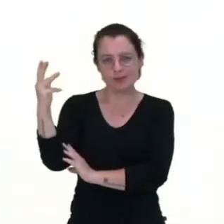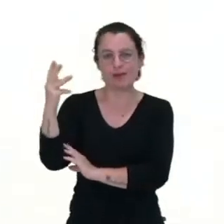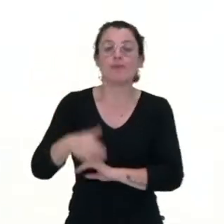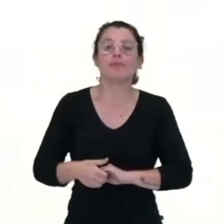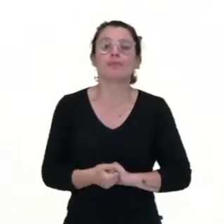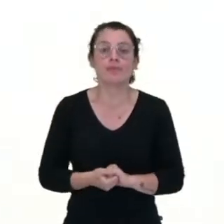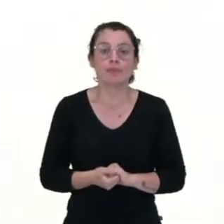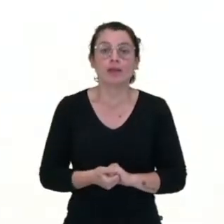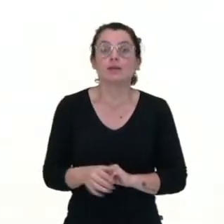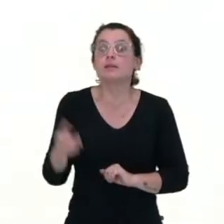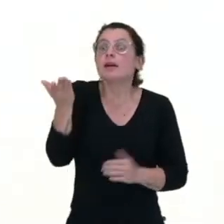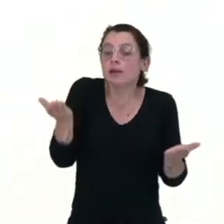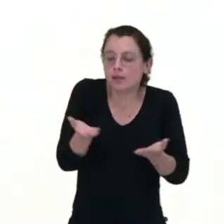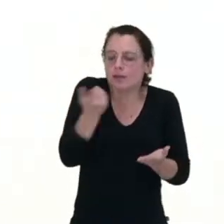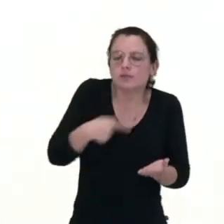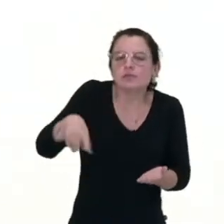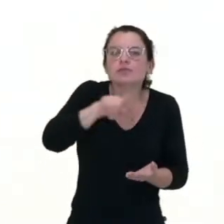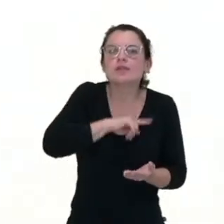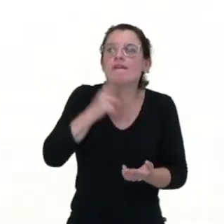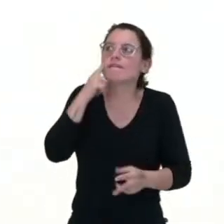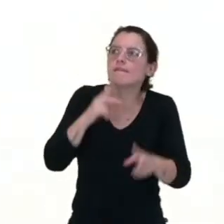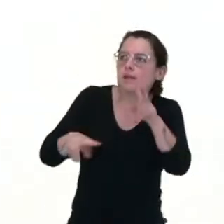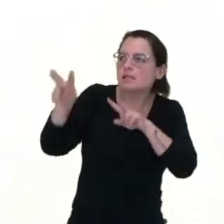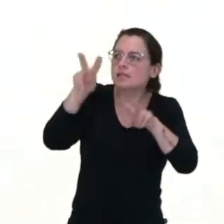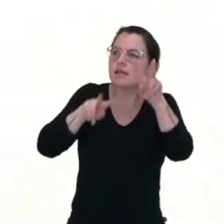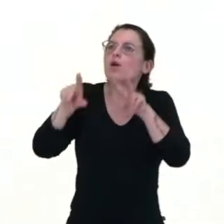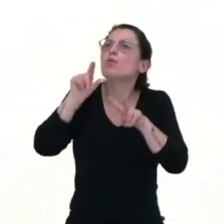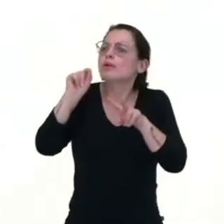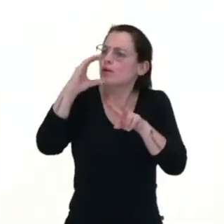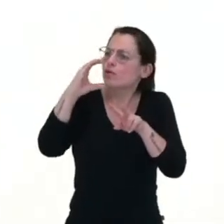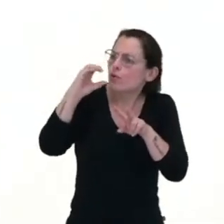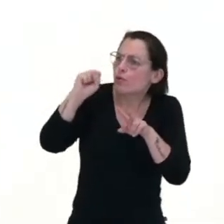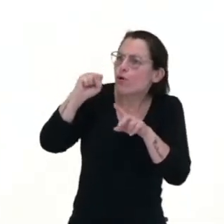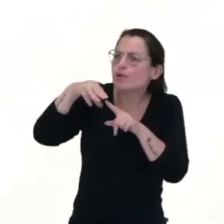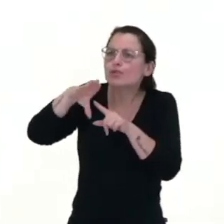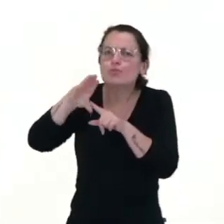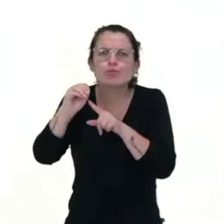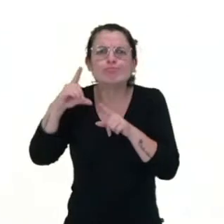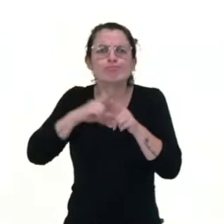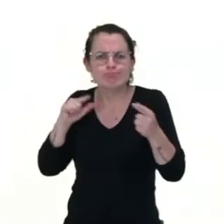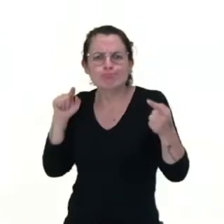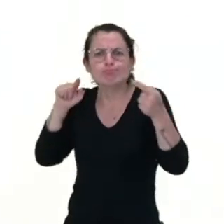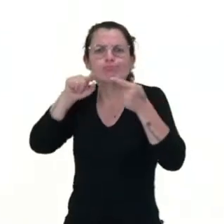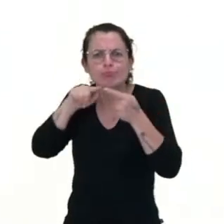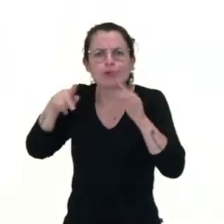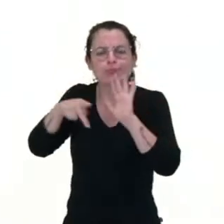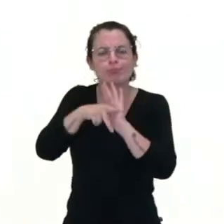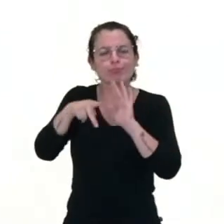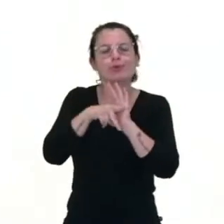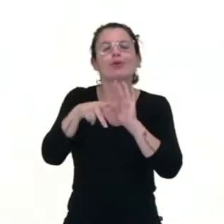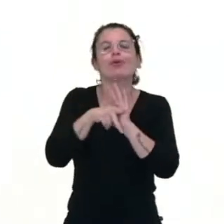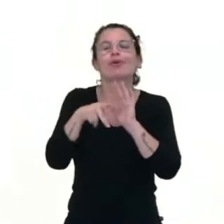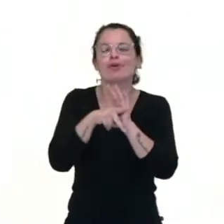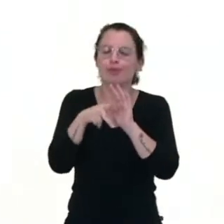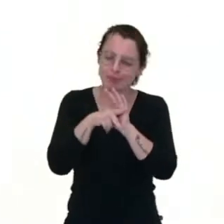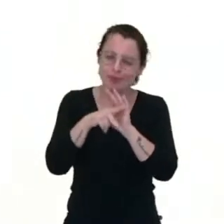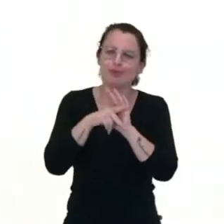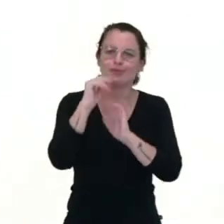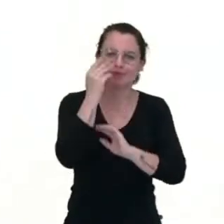dessa visão do cosmo muito ligado à questão da natureza também. E